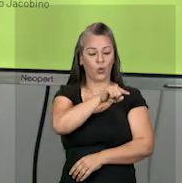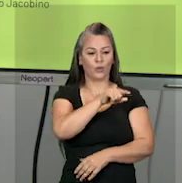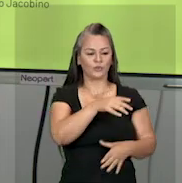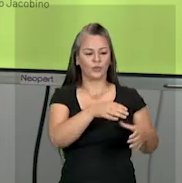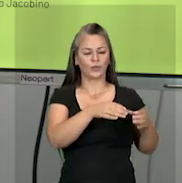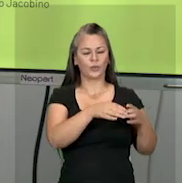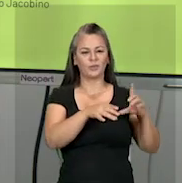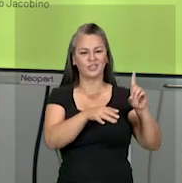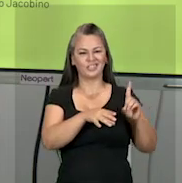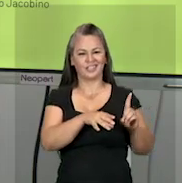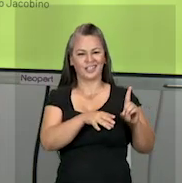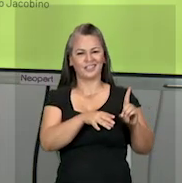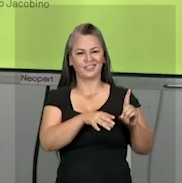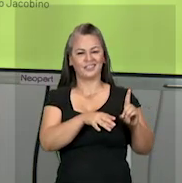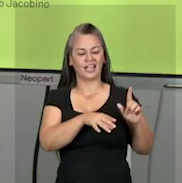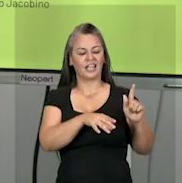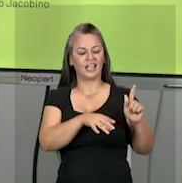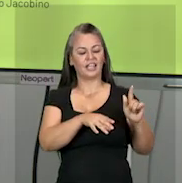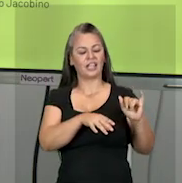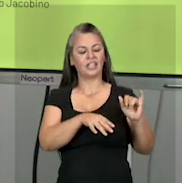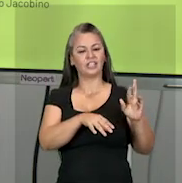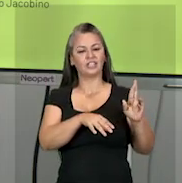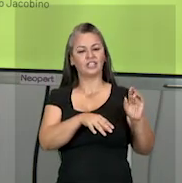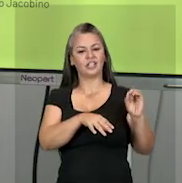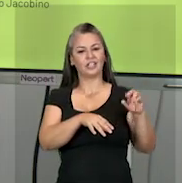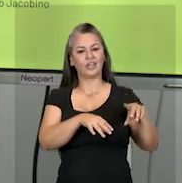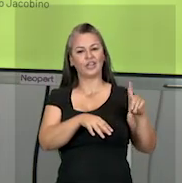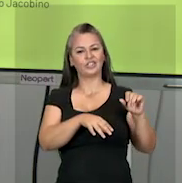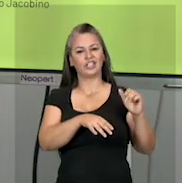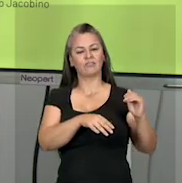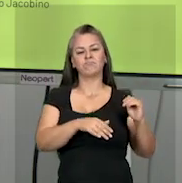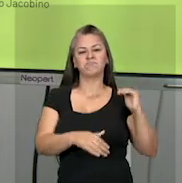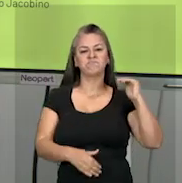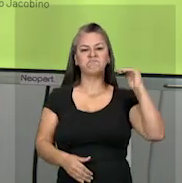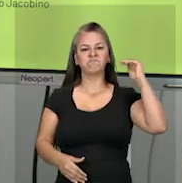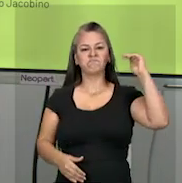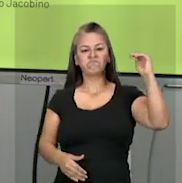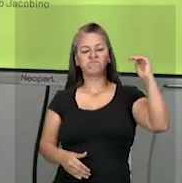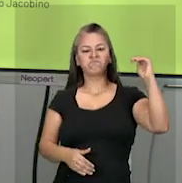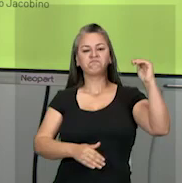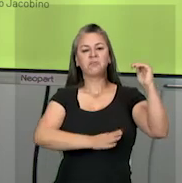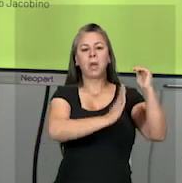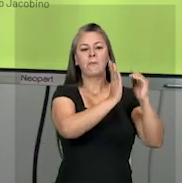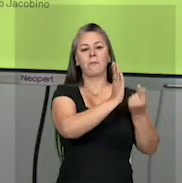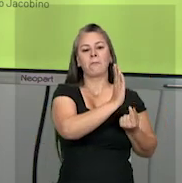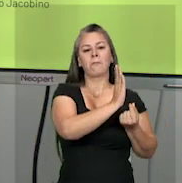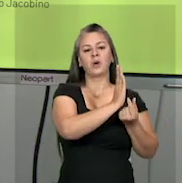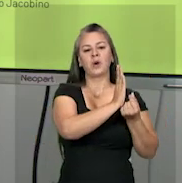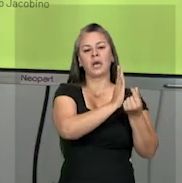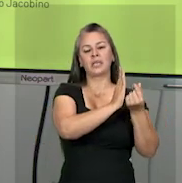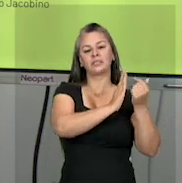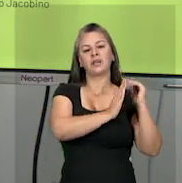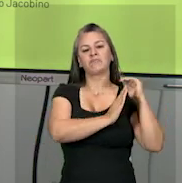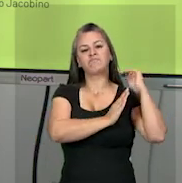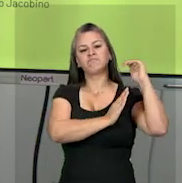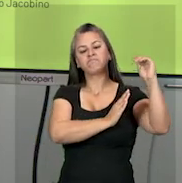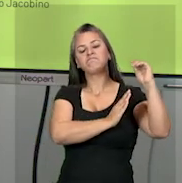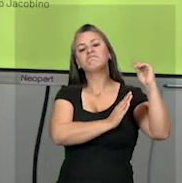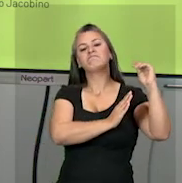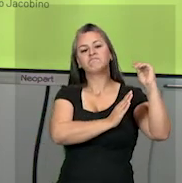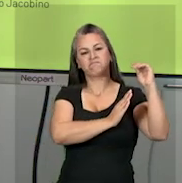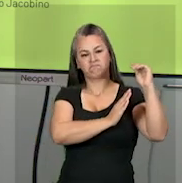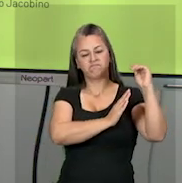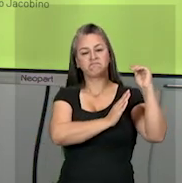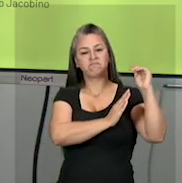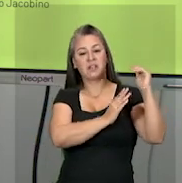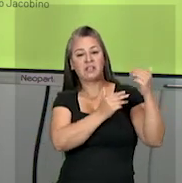girondinos, por sua vez, representavam a alta burguesia. Era aquela parte mais rica da burguesia, mais relacionada com a aristocracia e com o